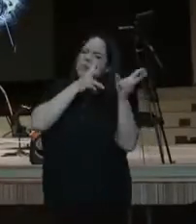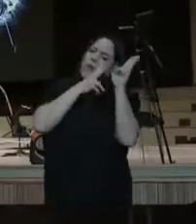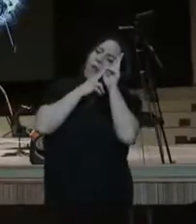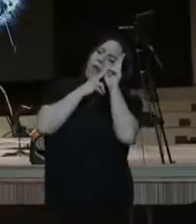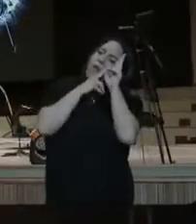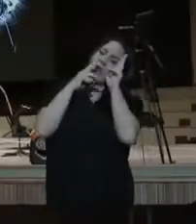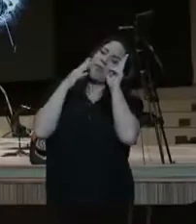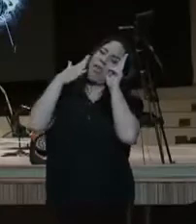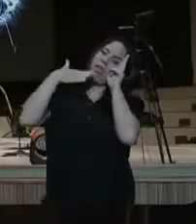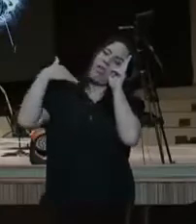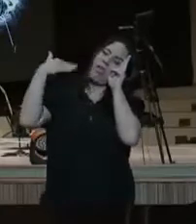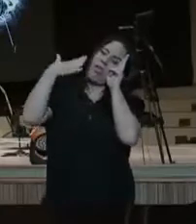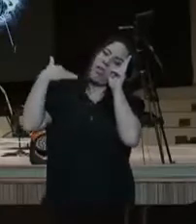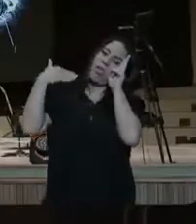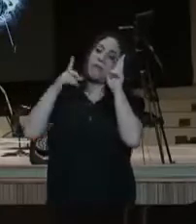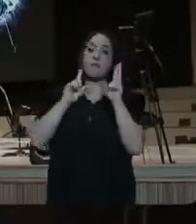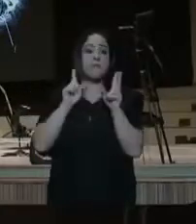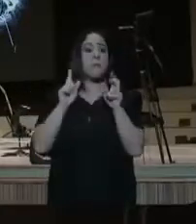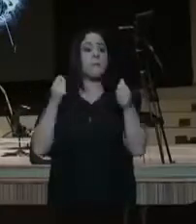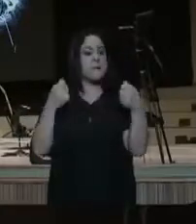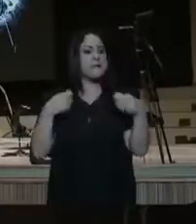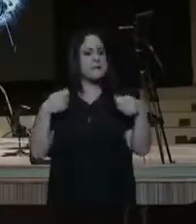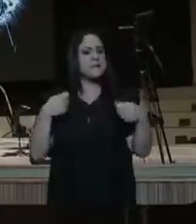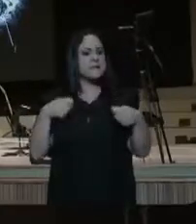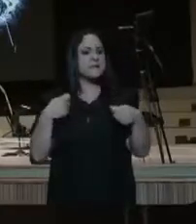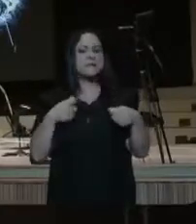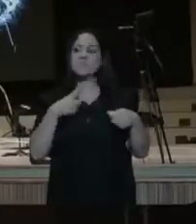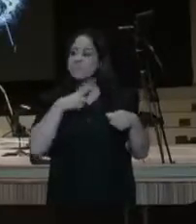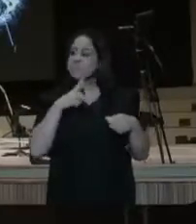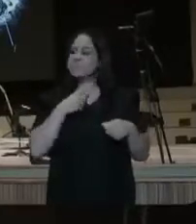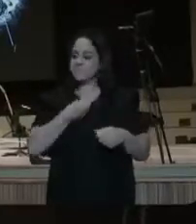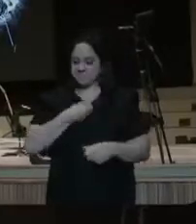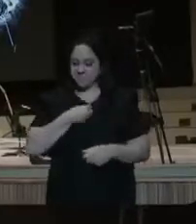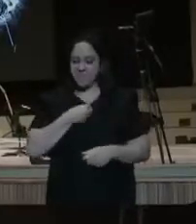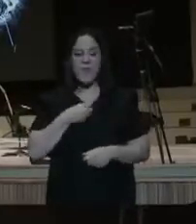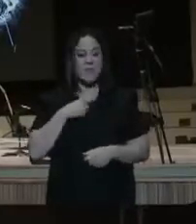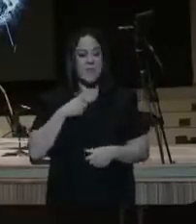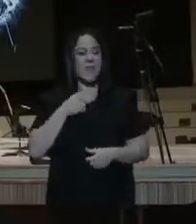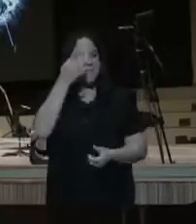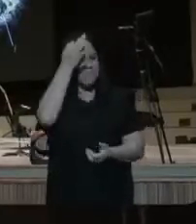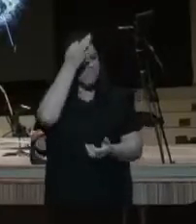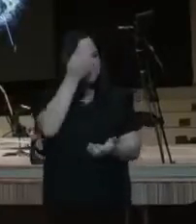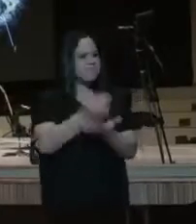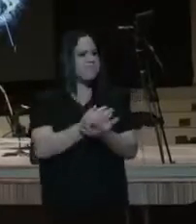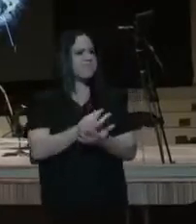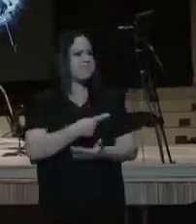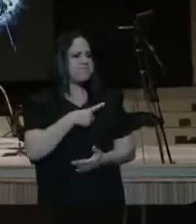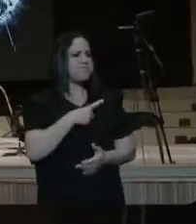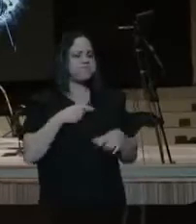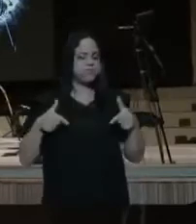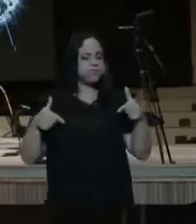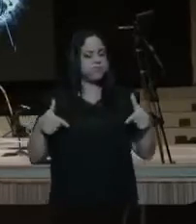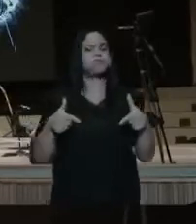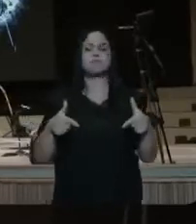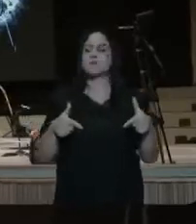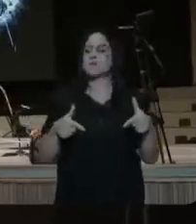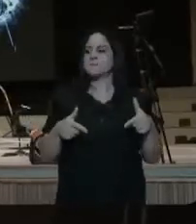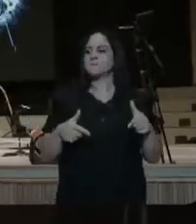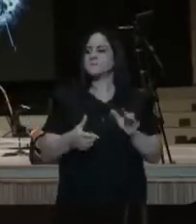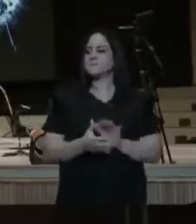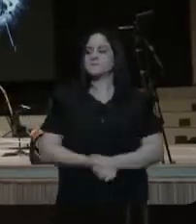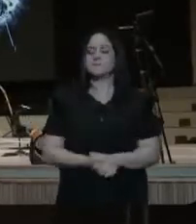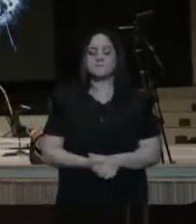que você não pode morrer sem viver sem derramar 100 dólares que há dentro de você